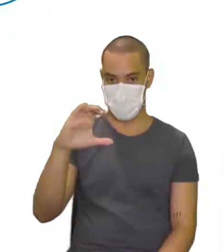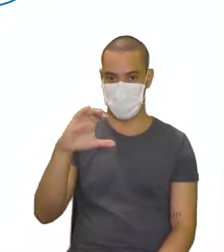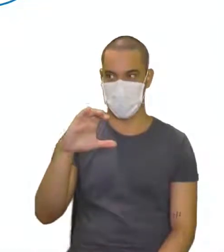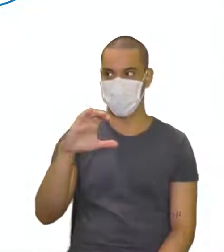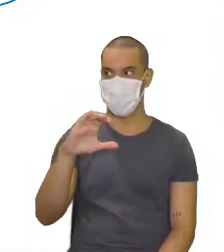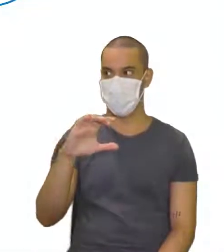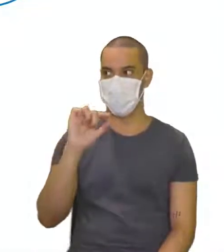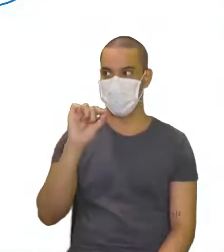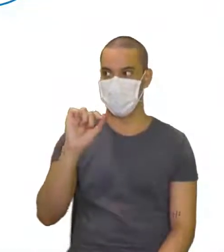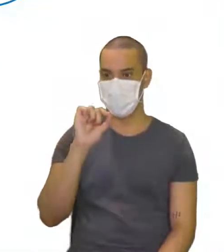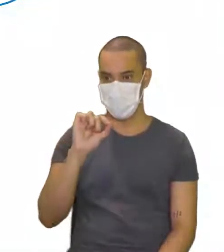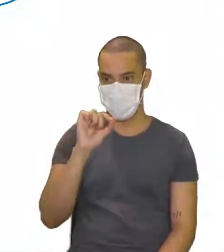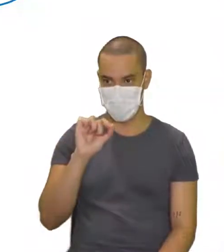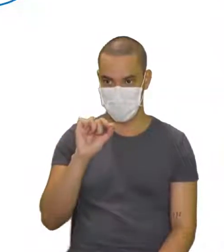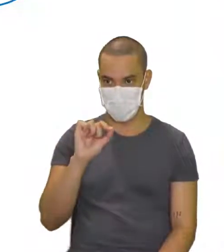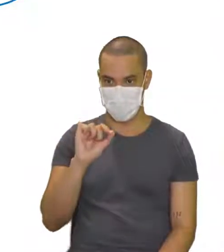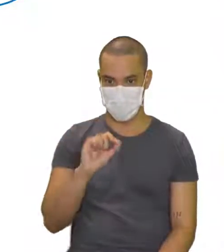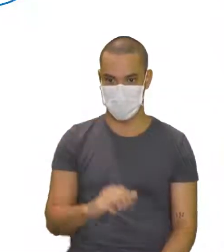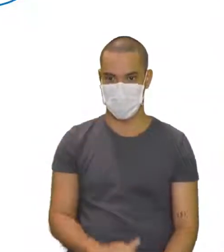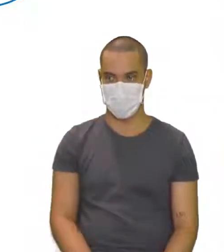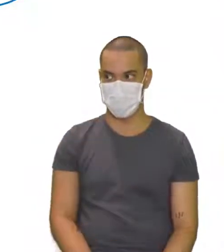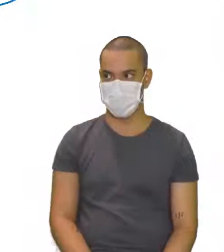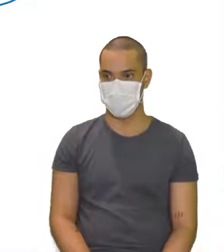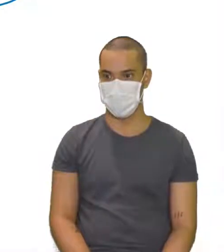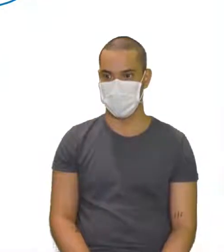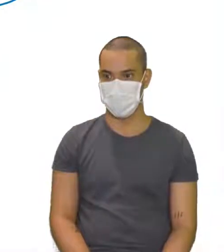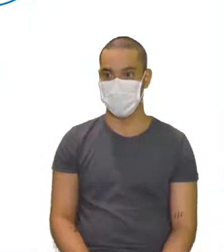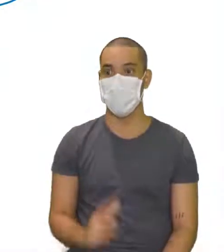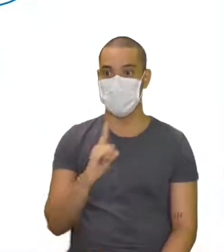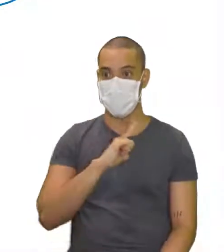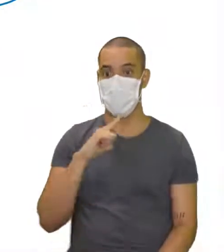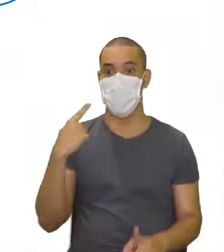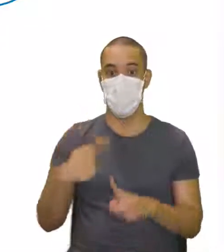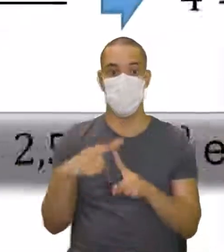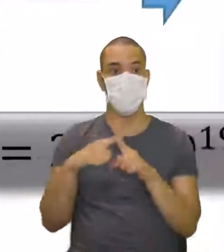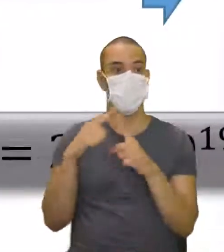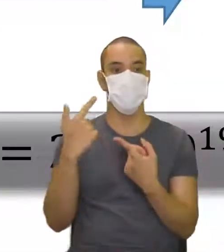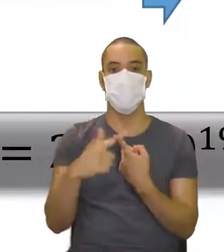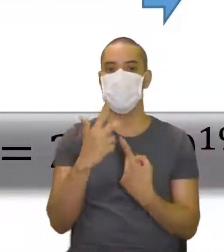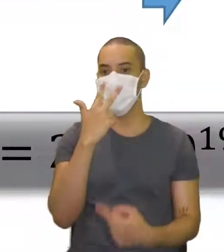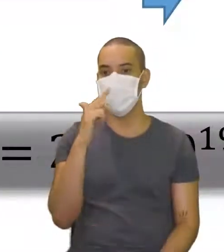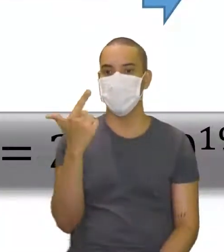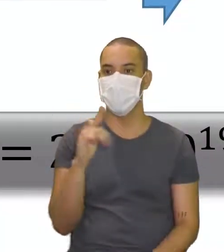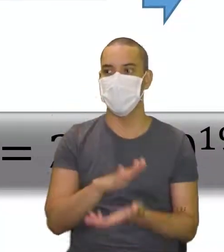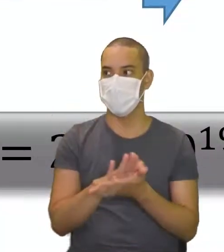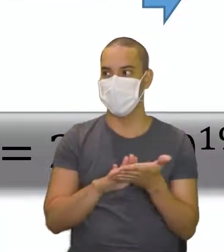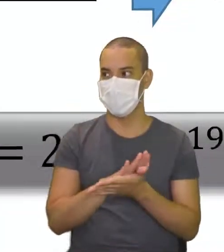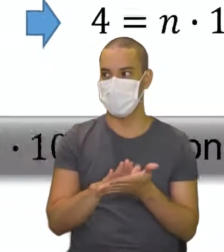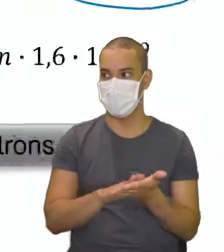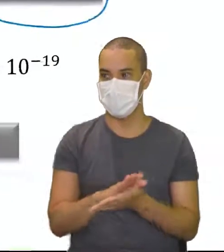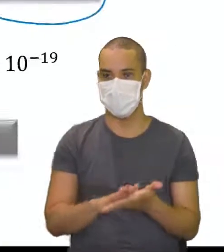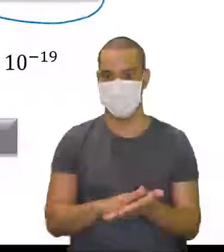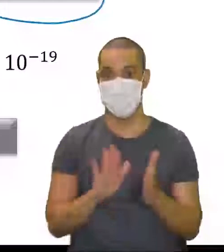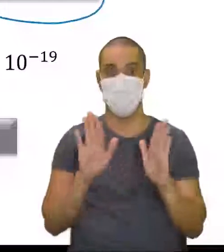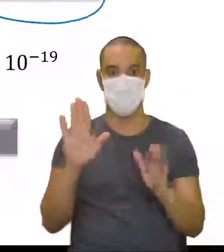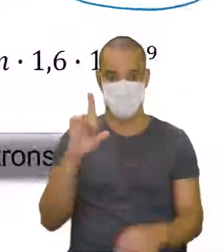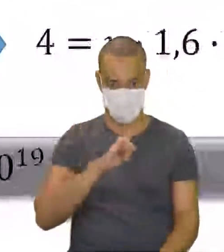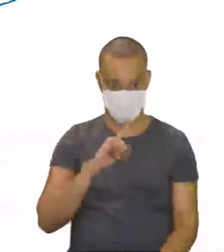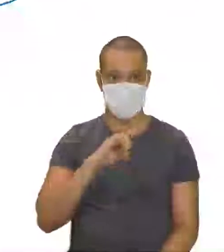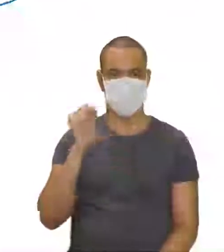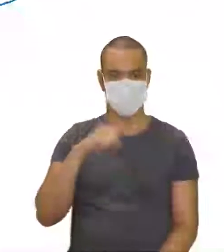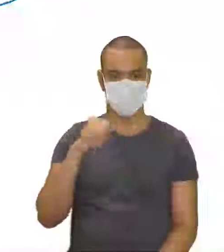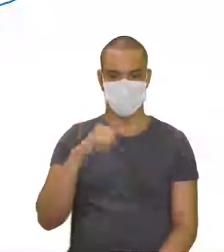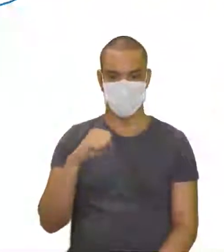vamos lá, deixa eu mostrar para vocês rapidinho porque ficou positivo. Aqui, pessoal, parece que não tem nada, né? Mas tem